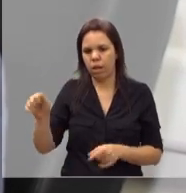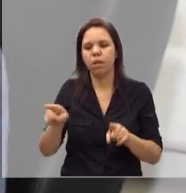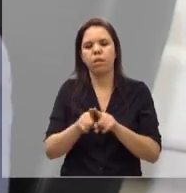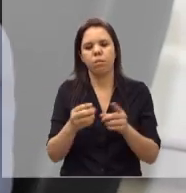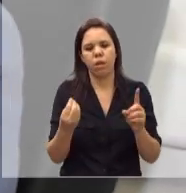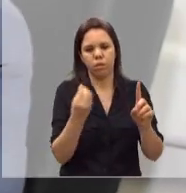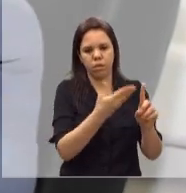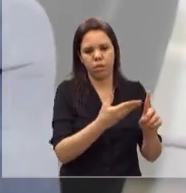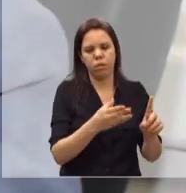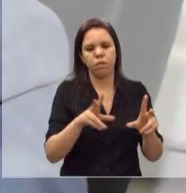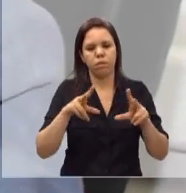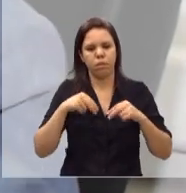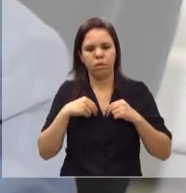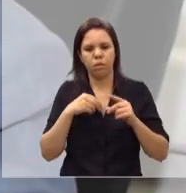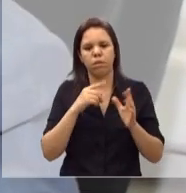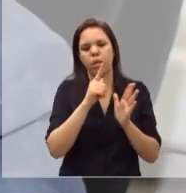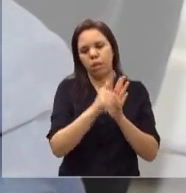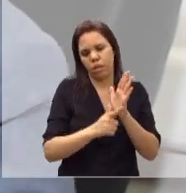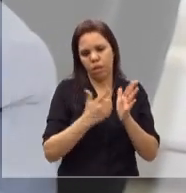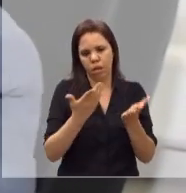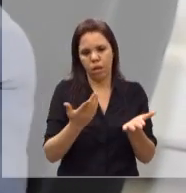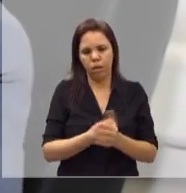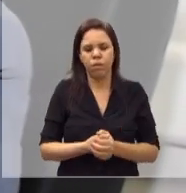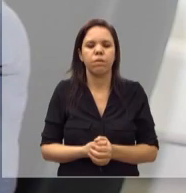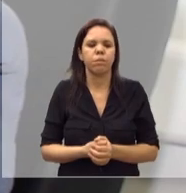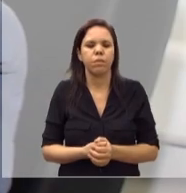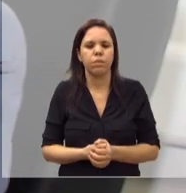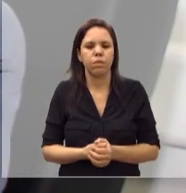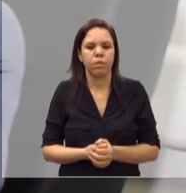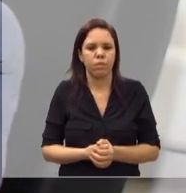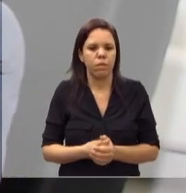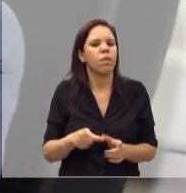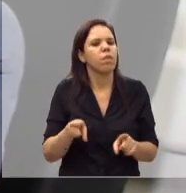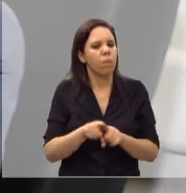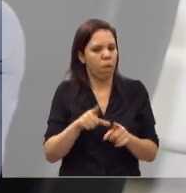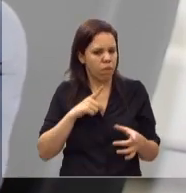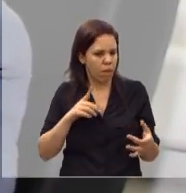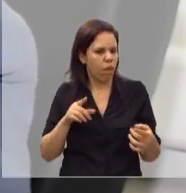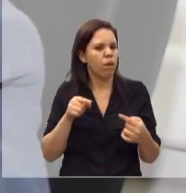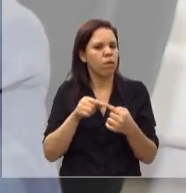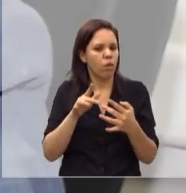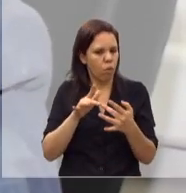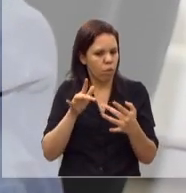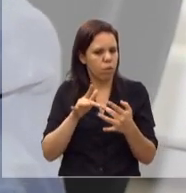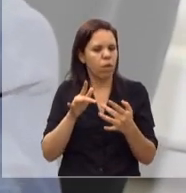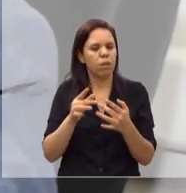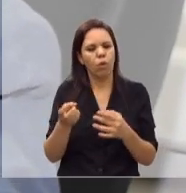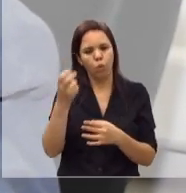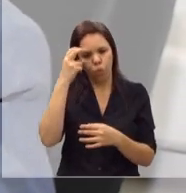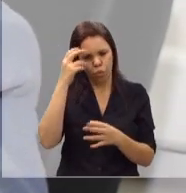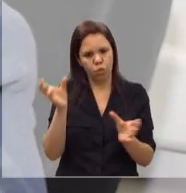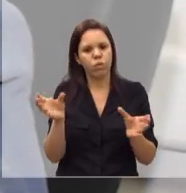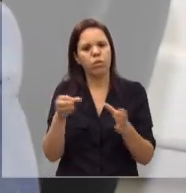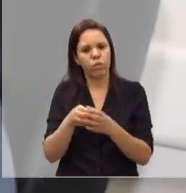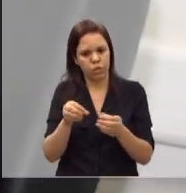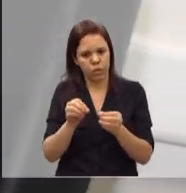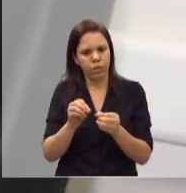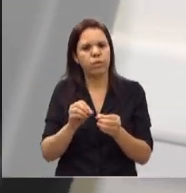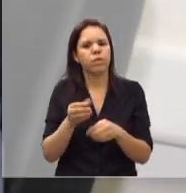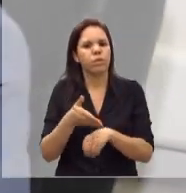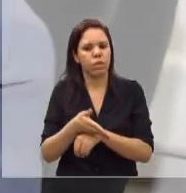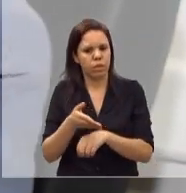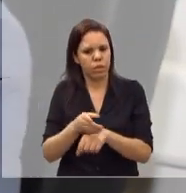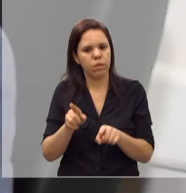Mérito Literário. O senhor citou essas pessoas aí, o senhor também está ligado muito à área da cultura, né? E faz parte da Comissão de Cultura. Exato, agora eu